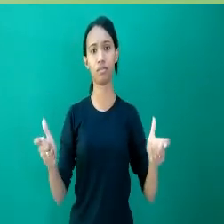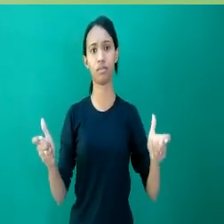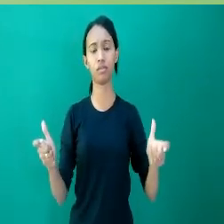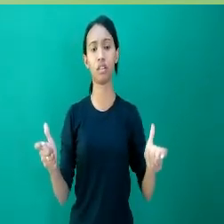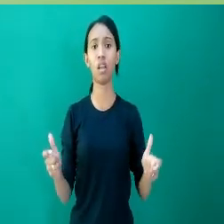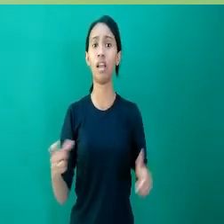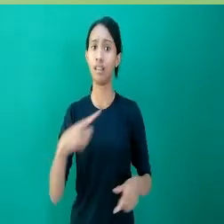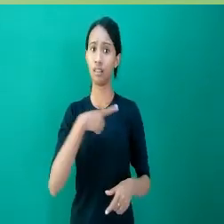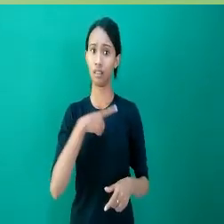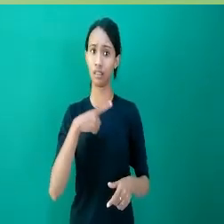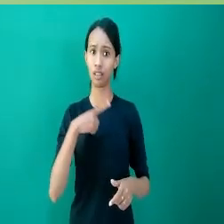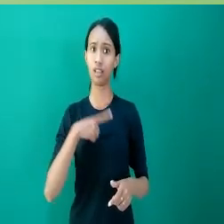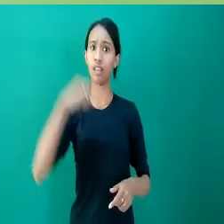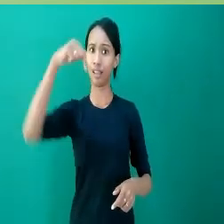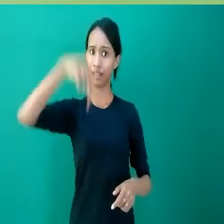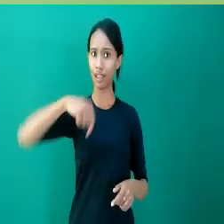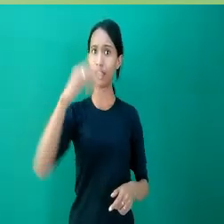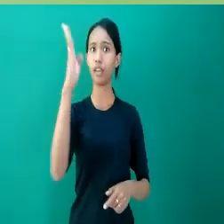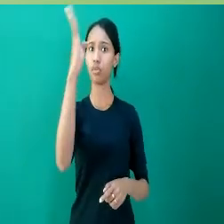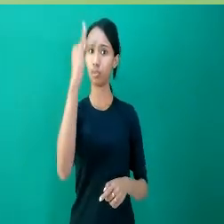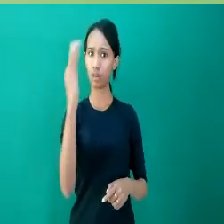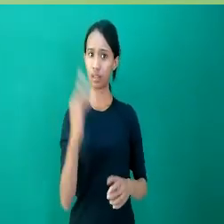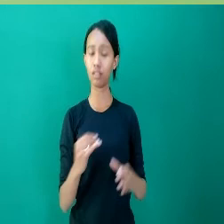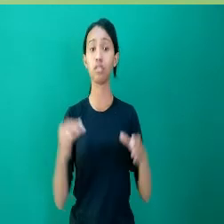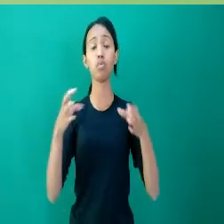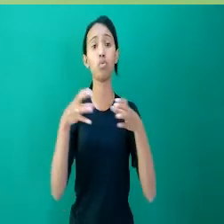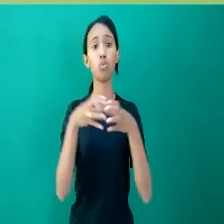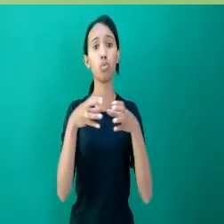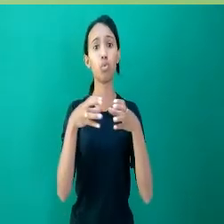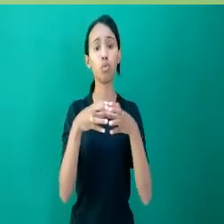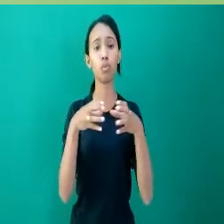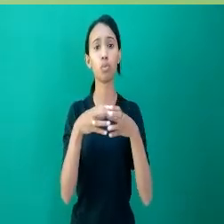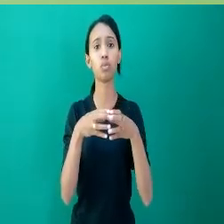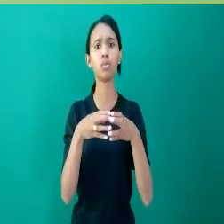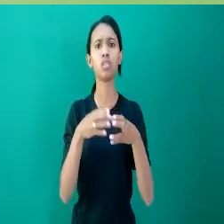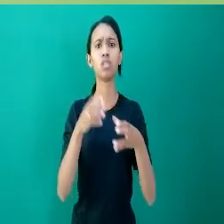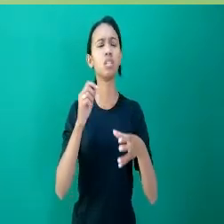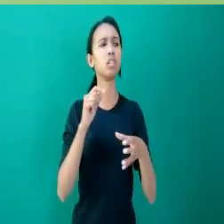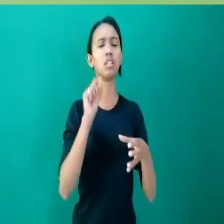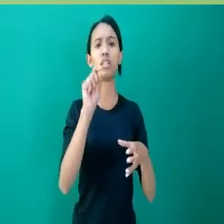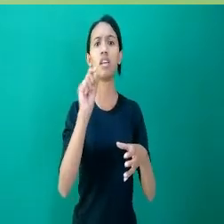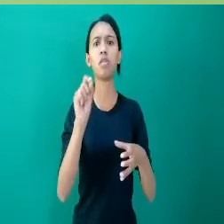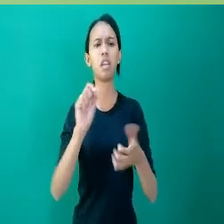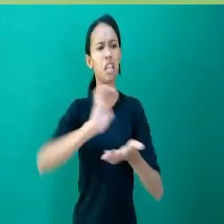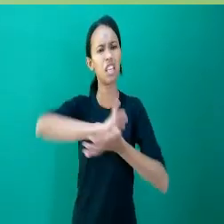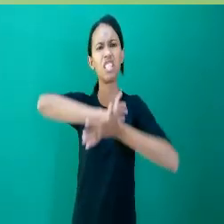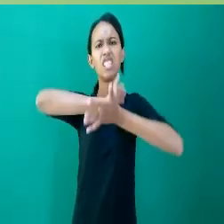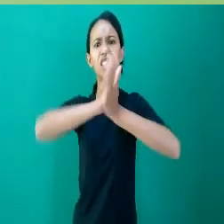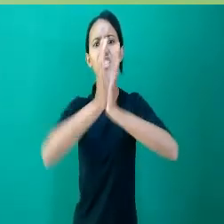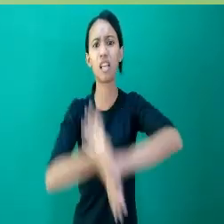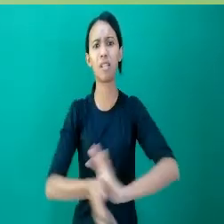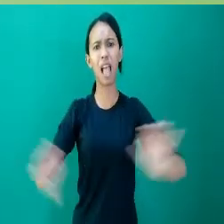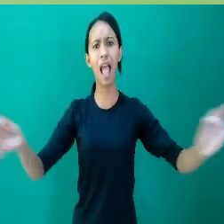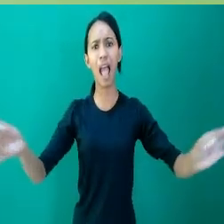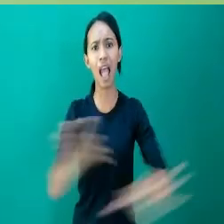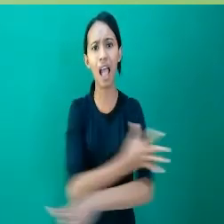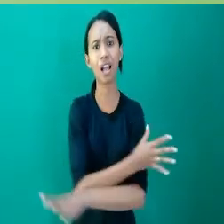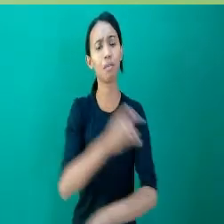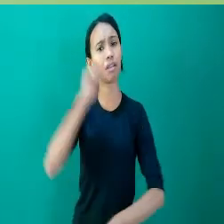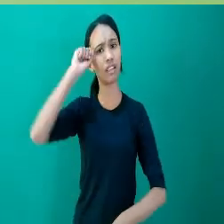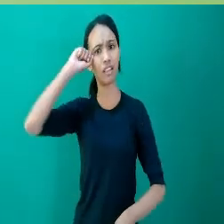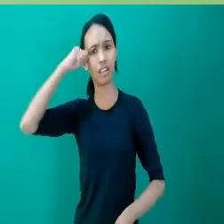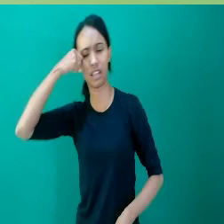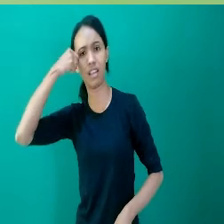Já existem no Brasil até grupos que se dizem exterminadores de negros, de